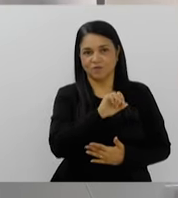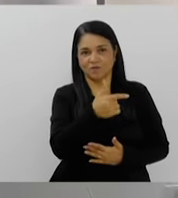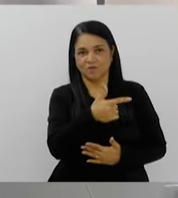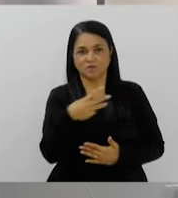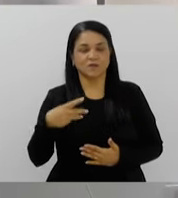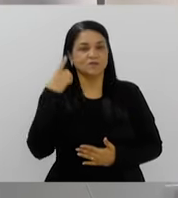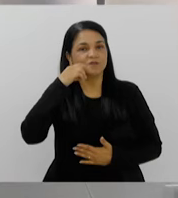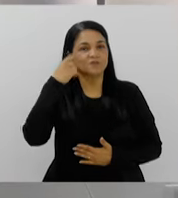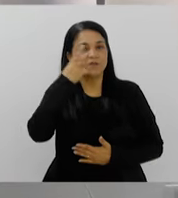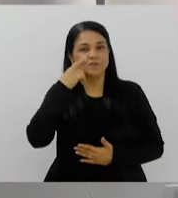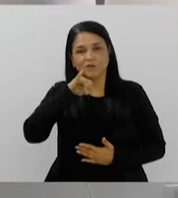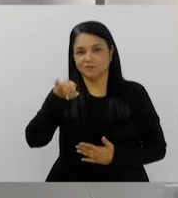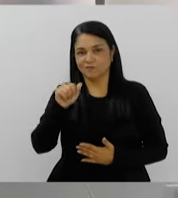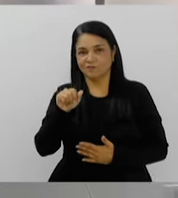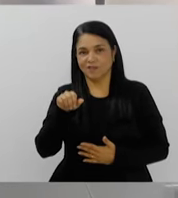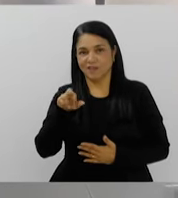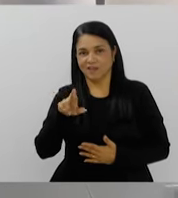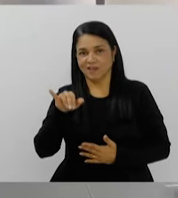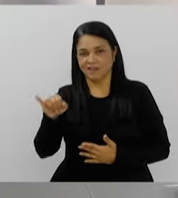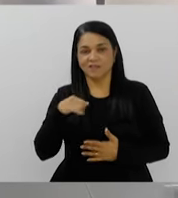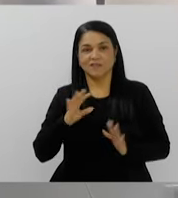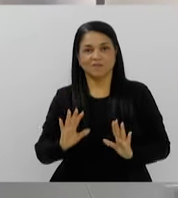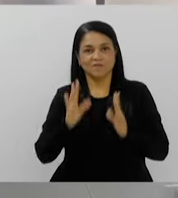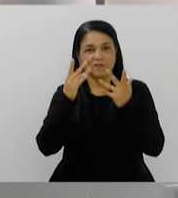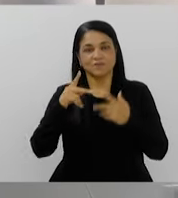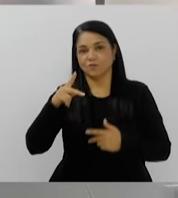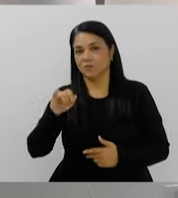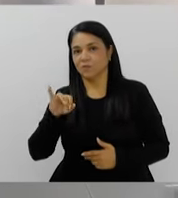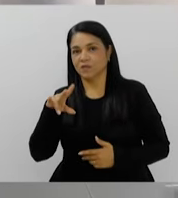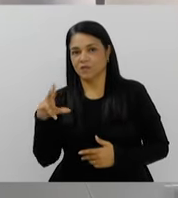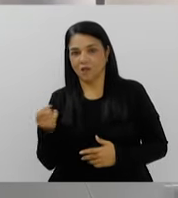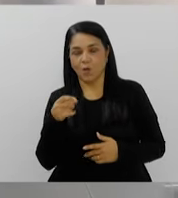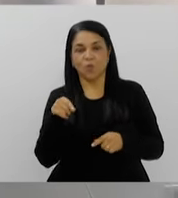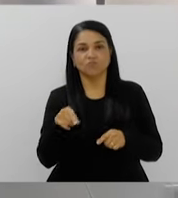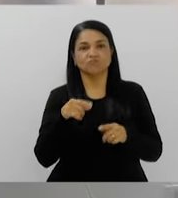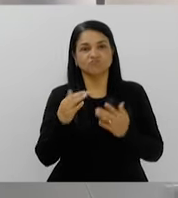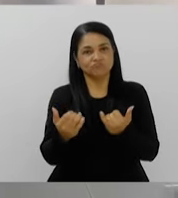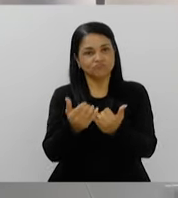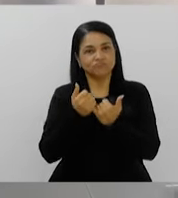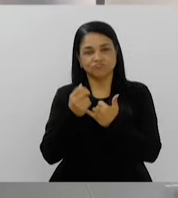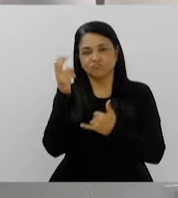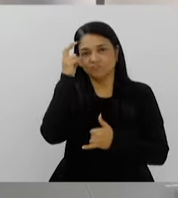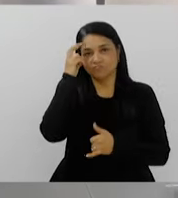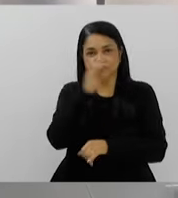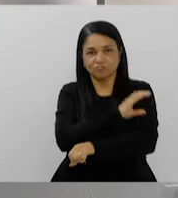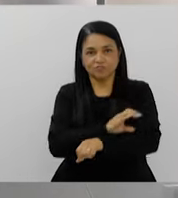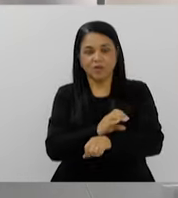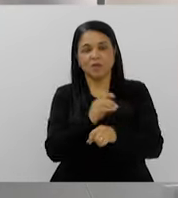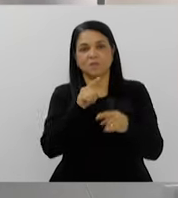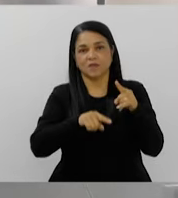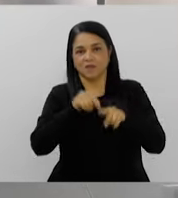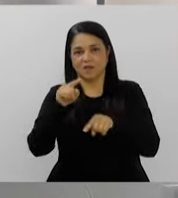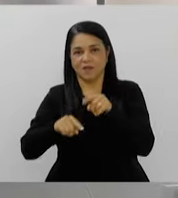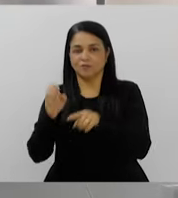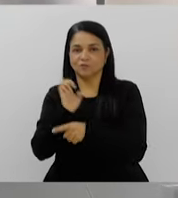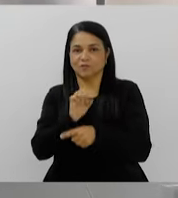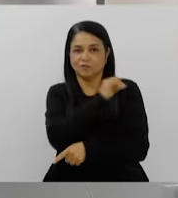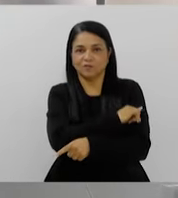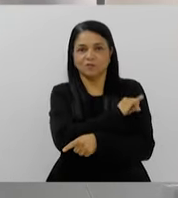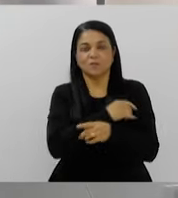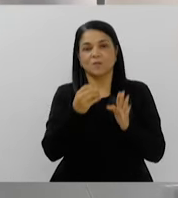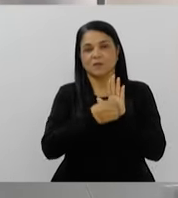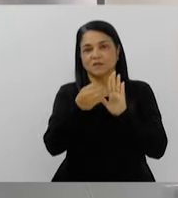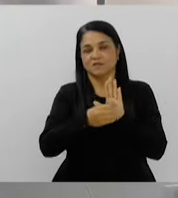Oliveira, que declara a festa do Pinhão de Visconde de Mauá como patrimônio cultural e material do Estado do Rio de Janeiro. Parecer do deputado Vinícius Cozzolino